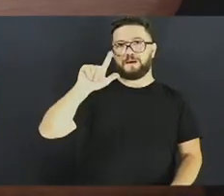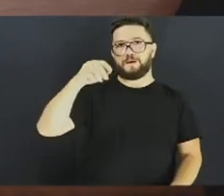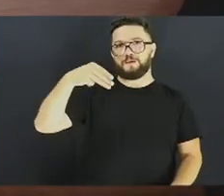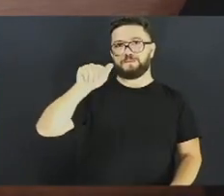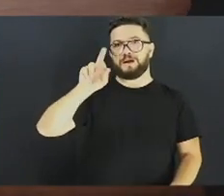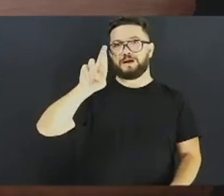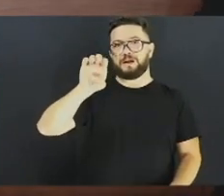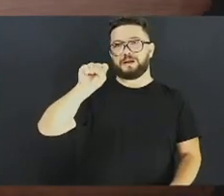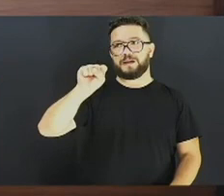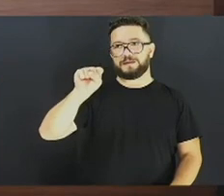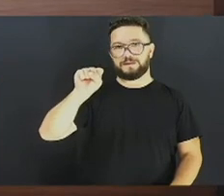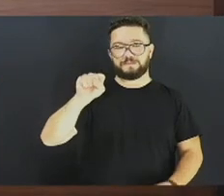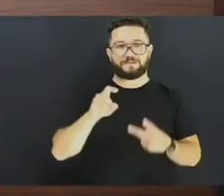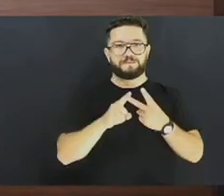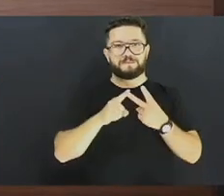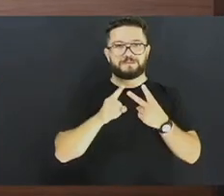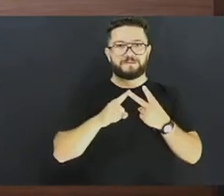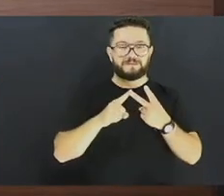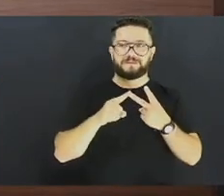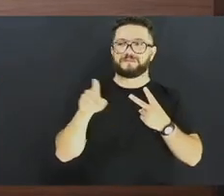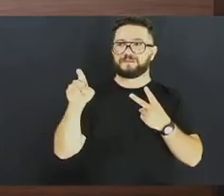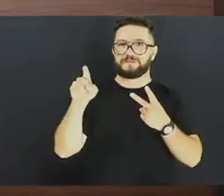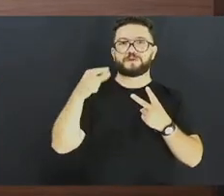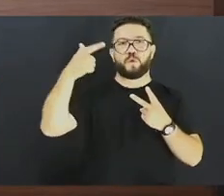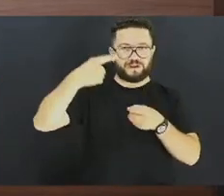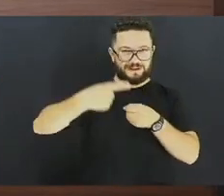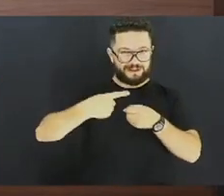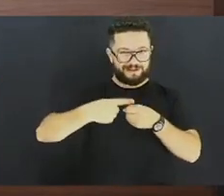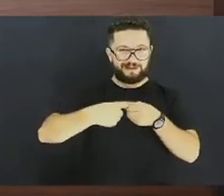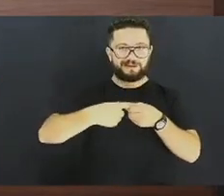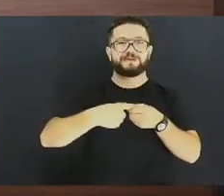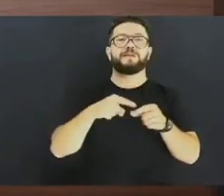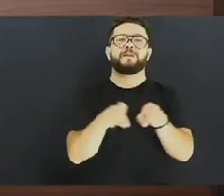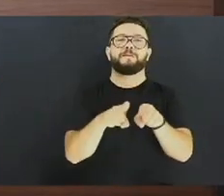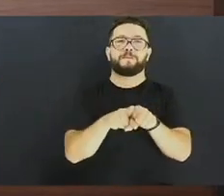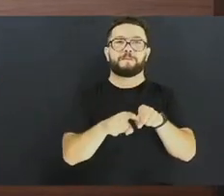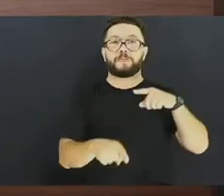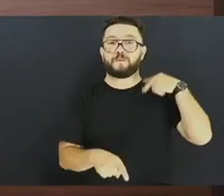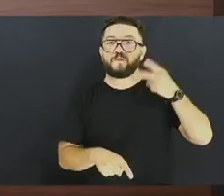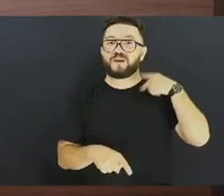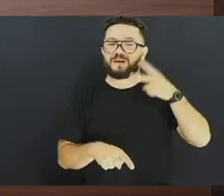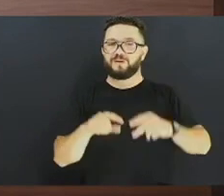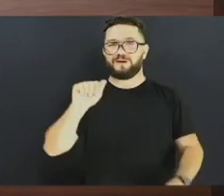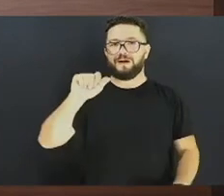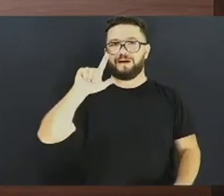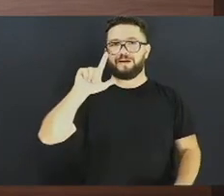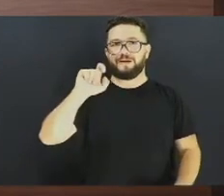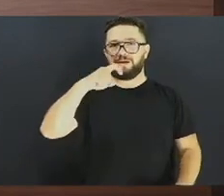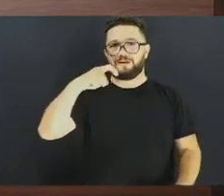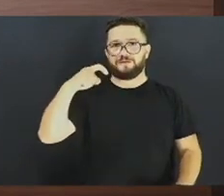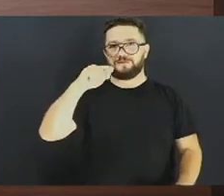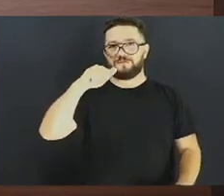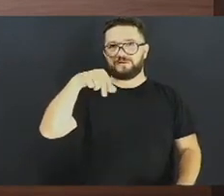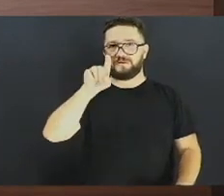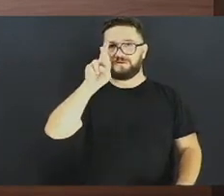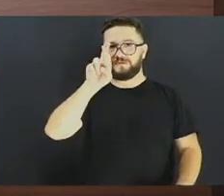Querência do Norte, Márcio Cristiano Esser, e também os vereadores Alexandre Márcio Alves Casais, José